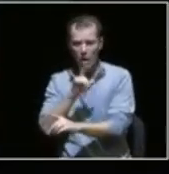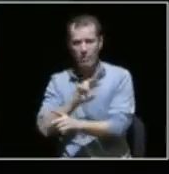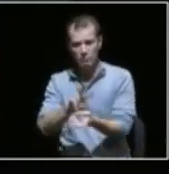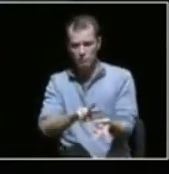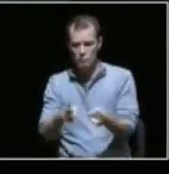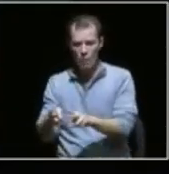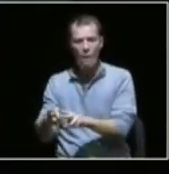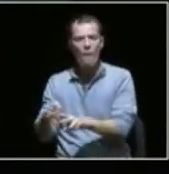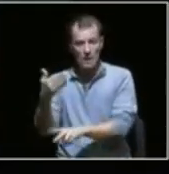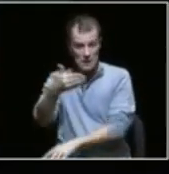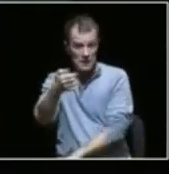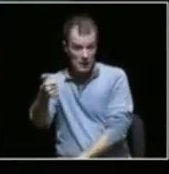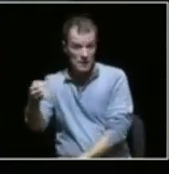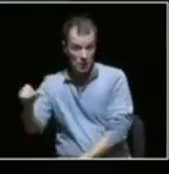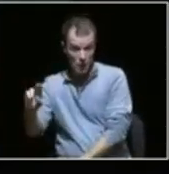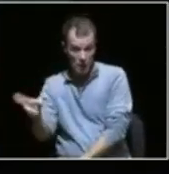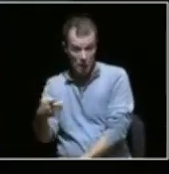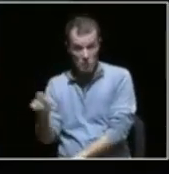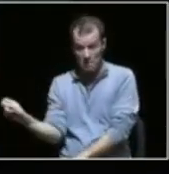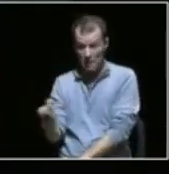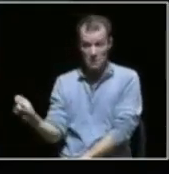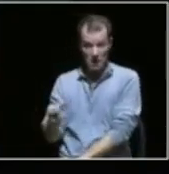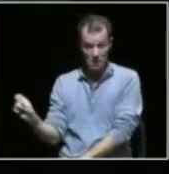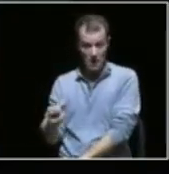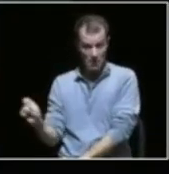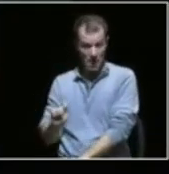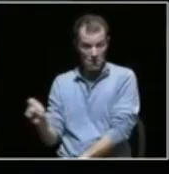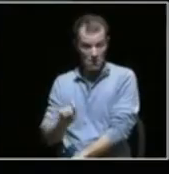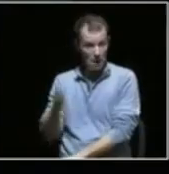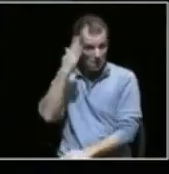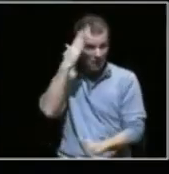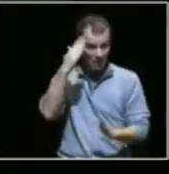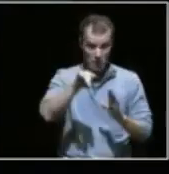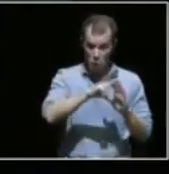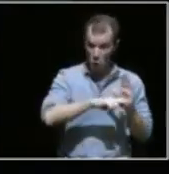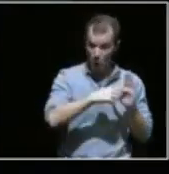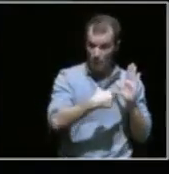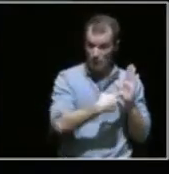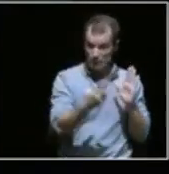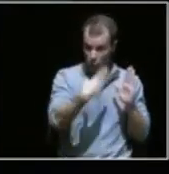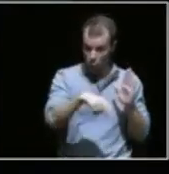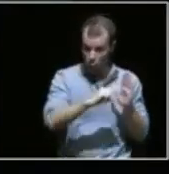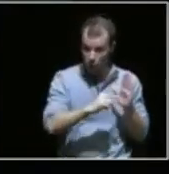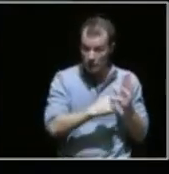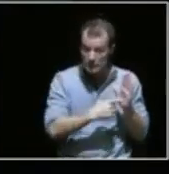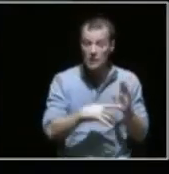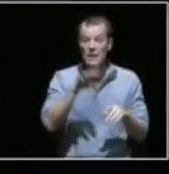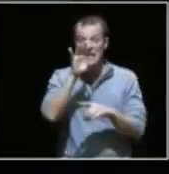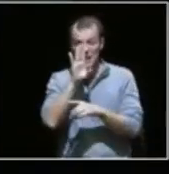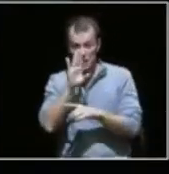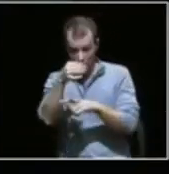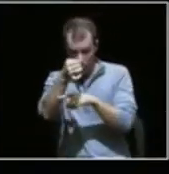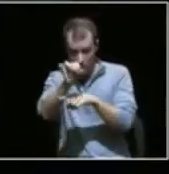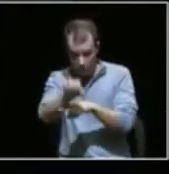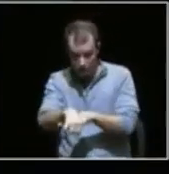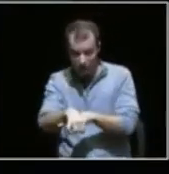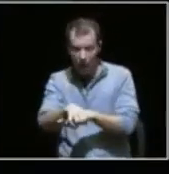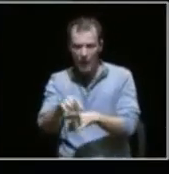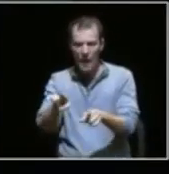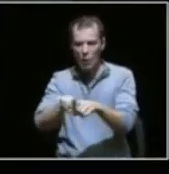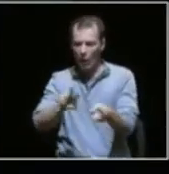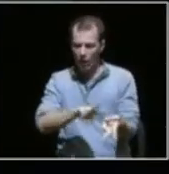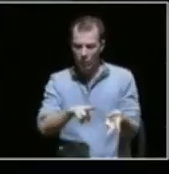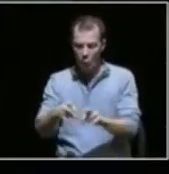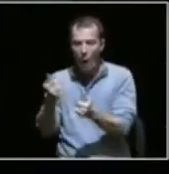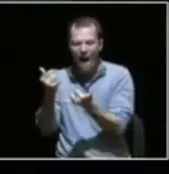de 150 euros mensais prevista no presente regulamento? Se sim, será a mudança automática e